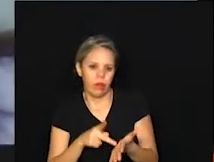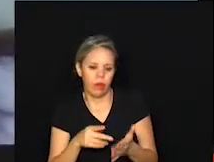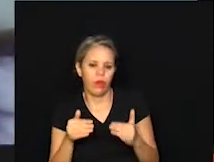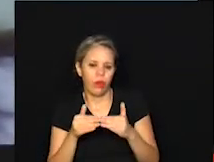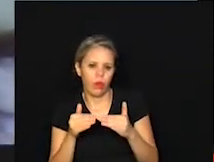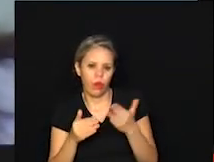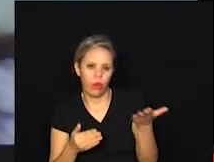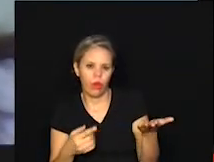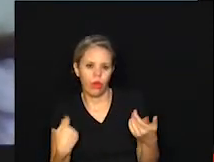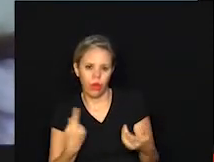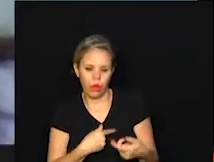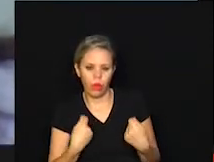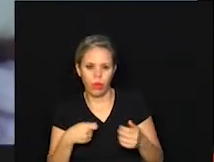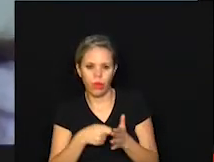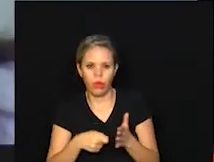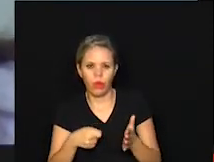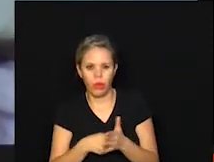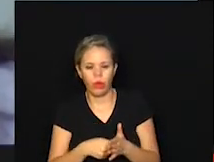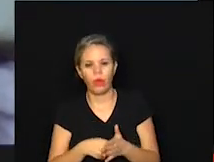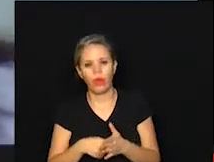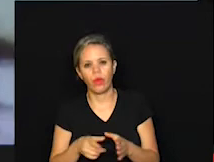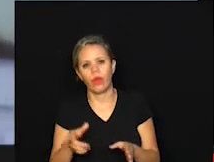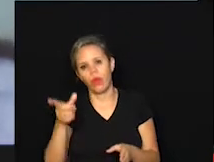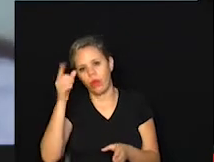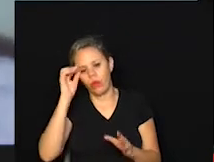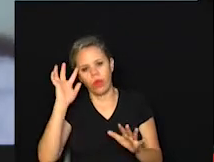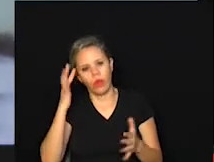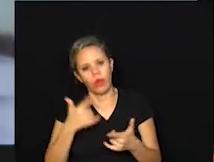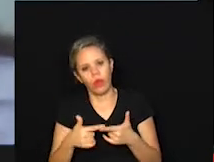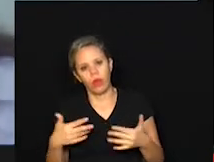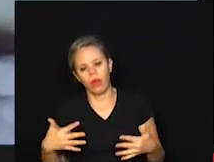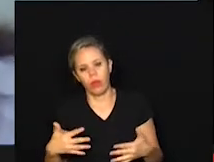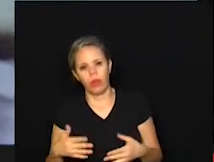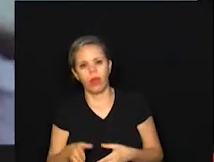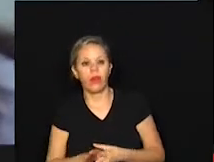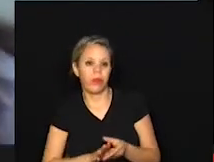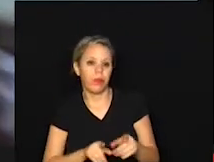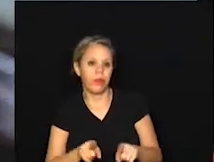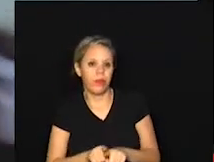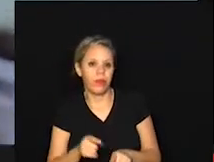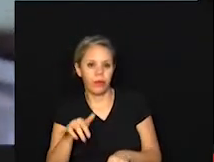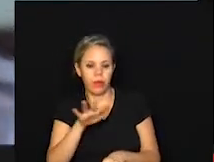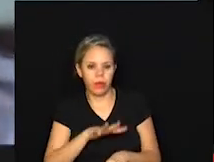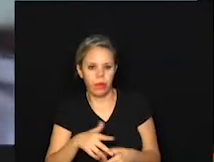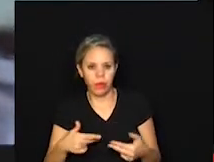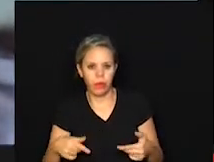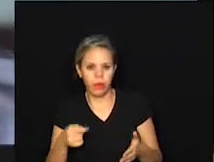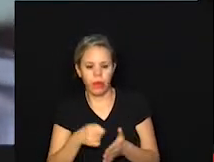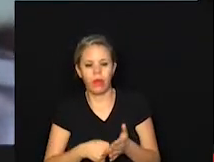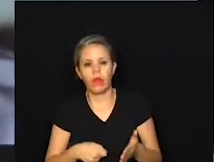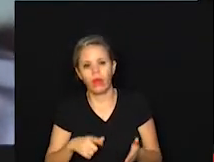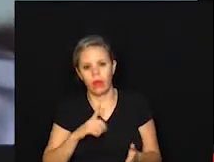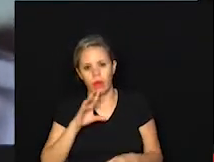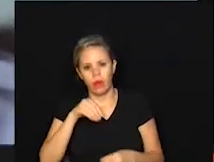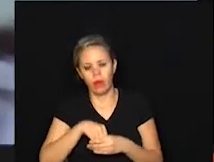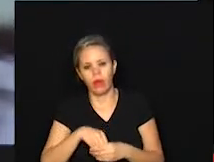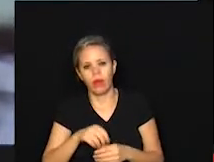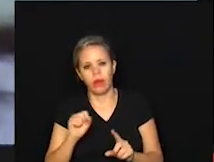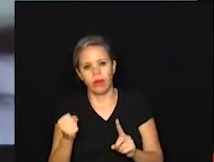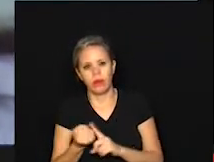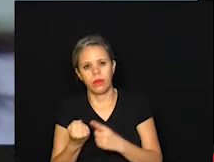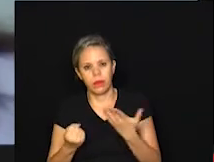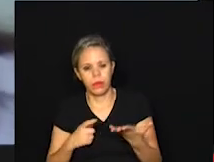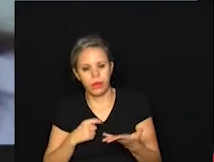e nós estamos buscando sanar isso, não só com relação a este conselho, mas com muitas outras políticas que temos aqui na assistência, que